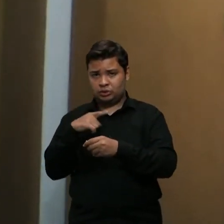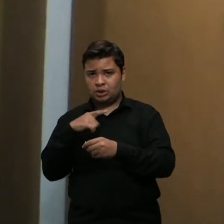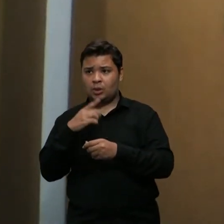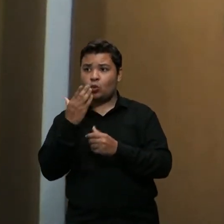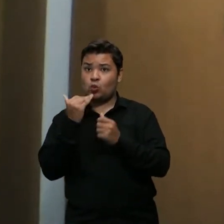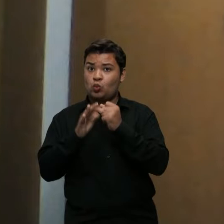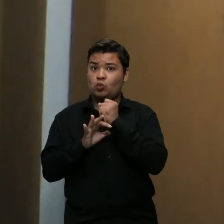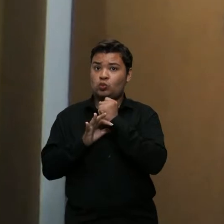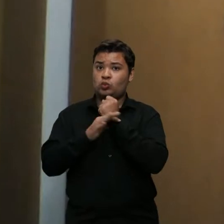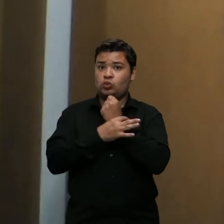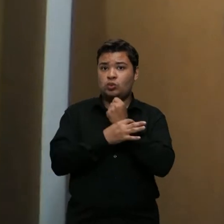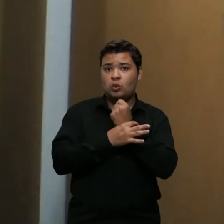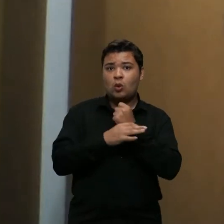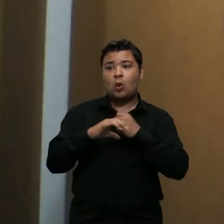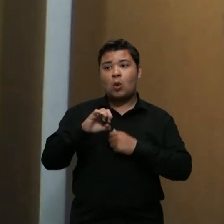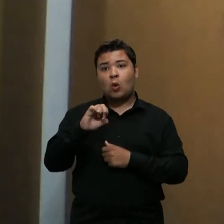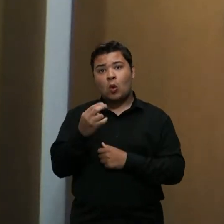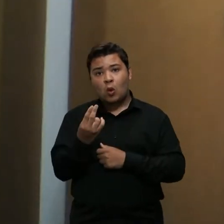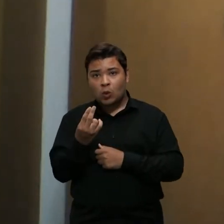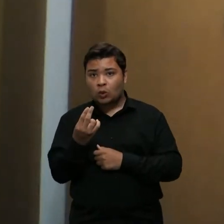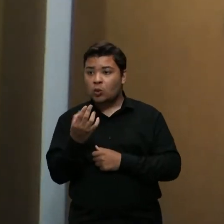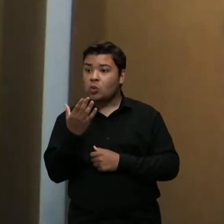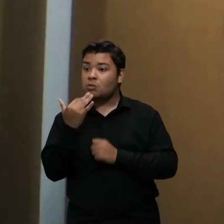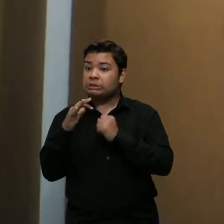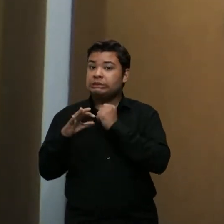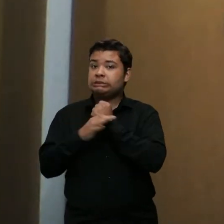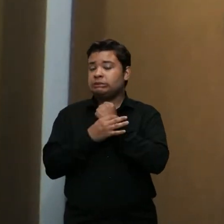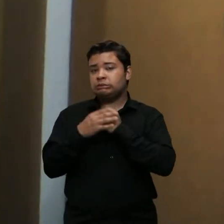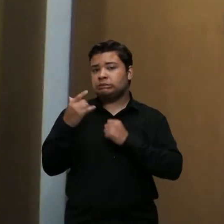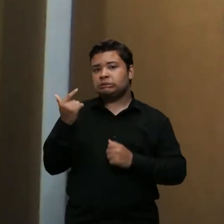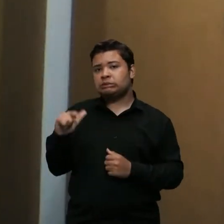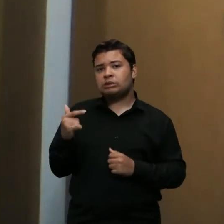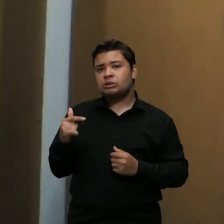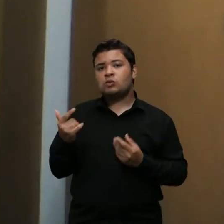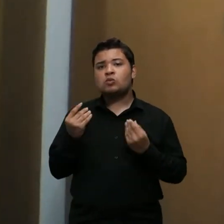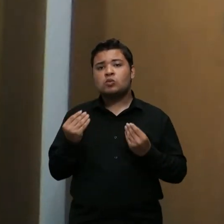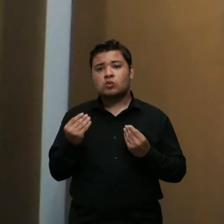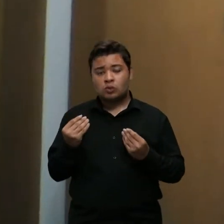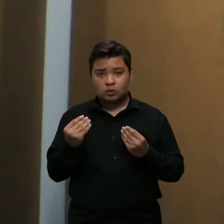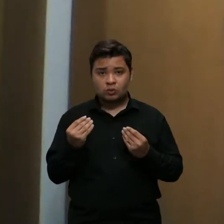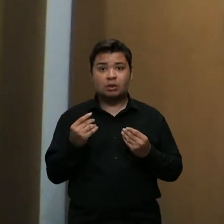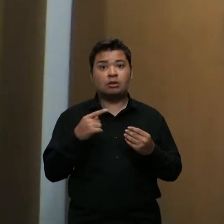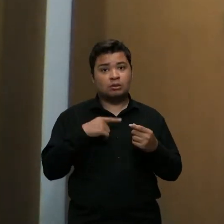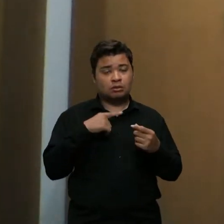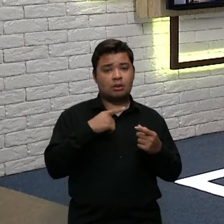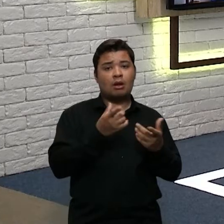segurança alimentar ou algum nível de insegurança alimentar, como leve, moderado e grave.